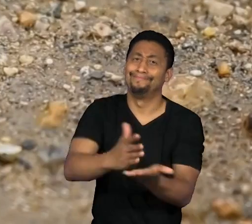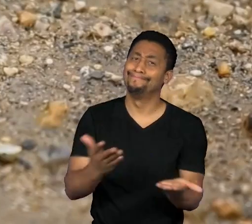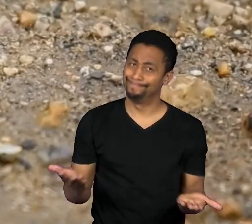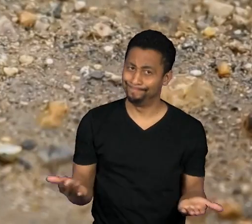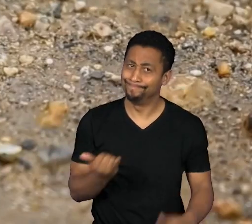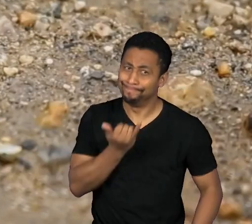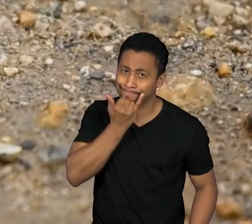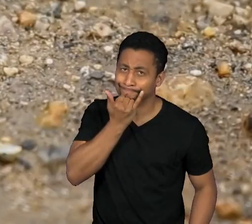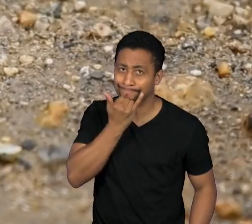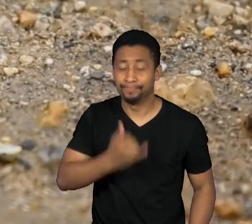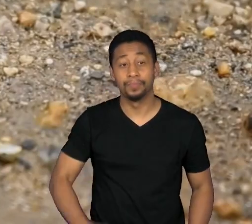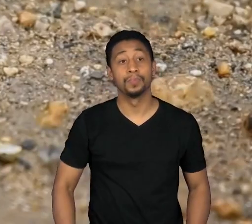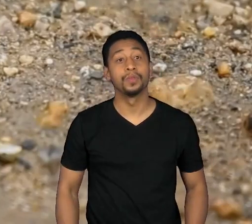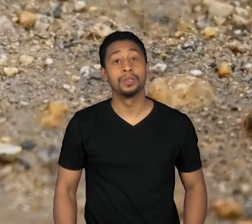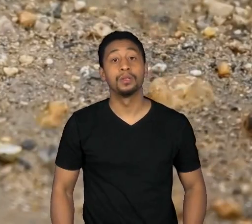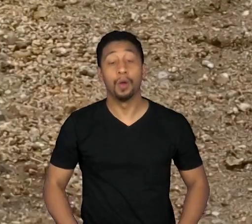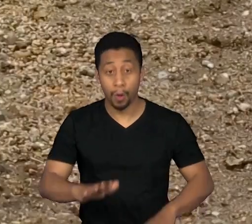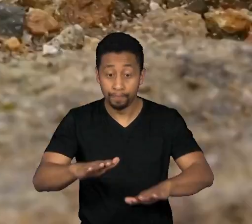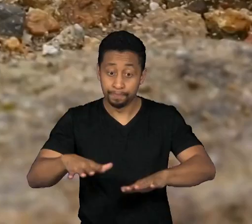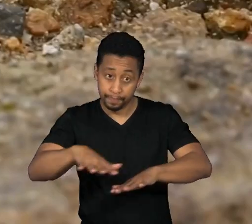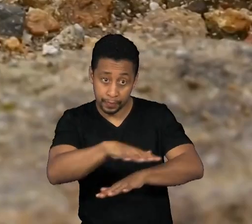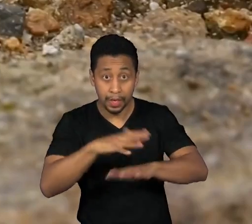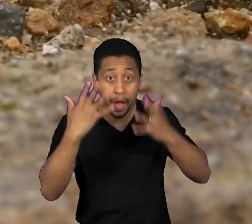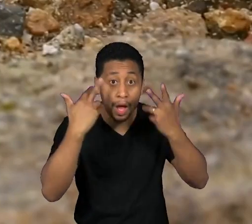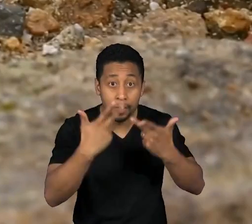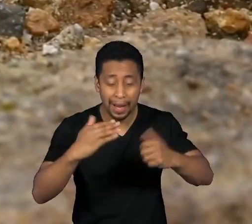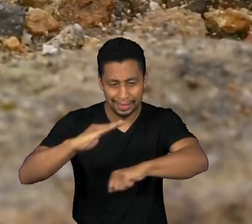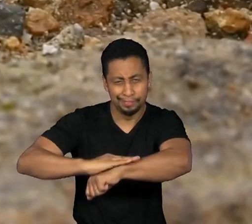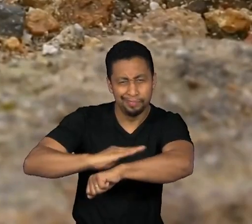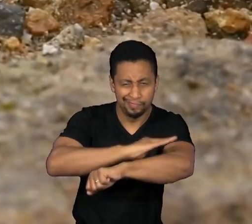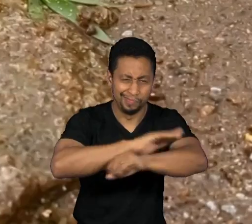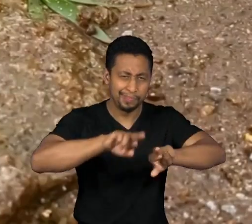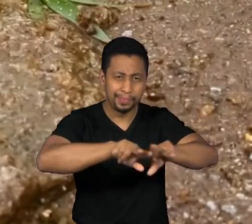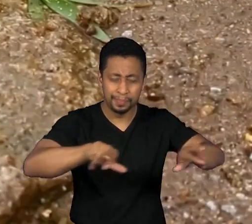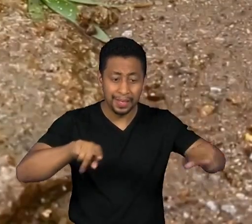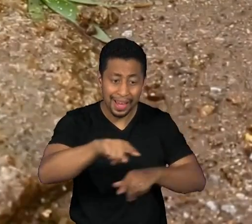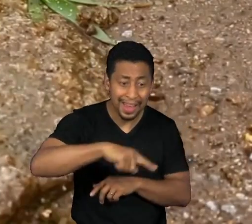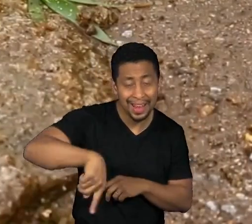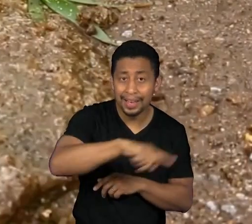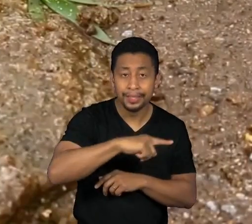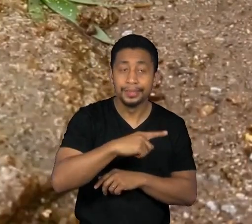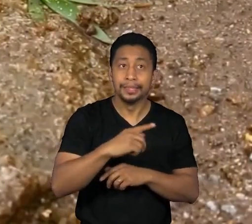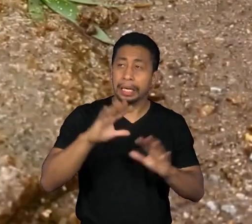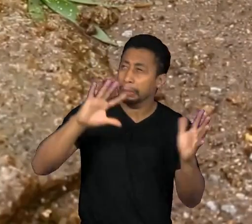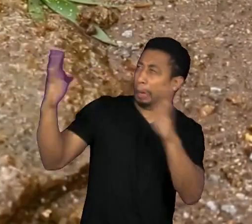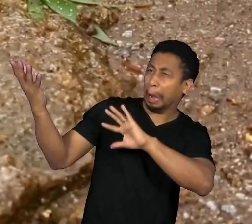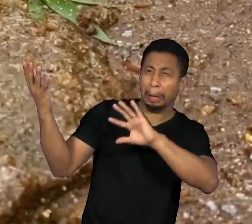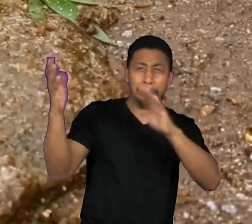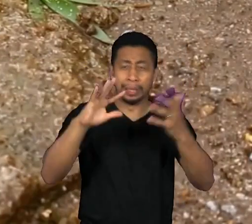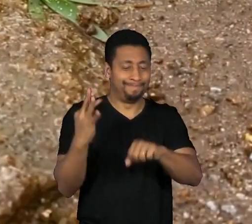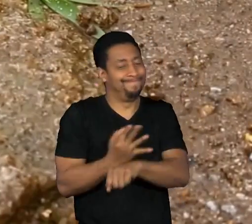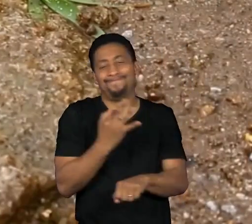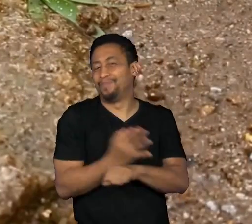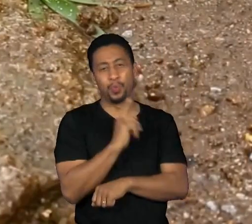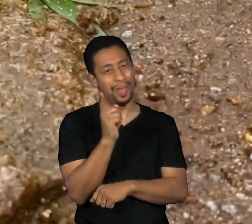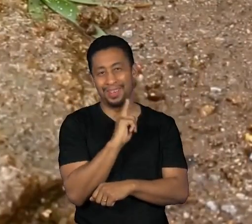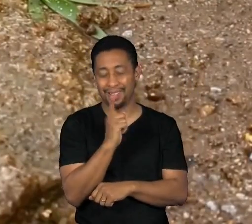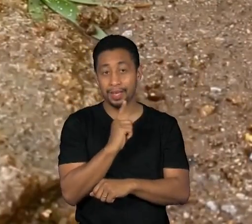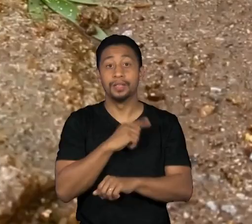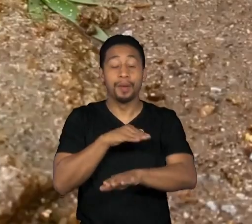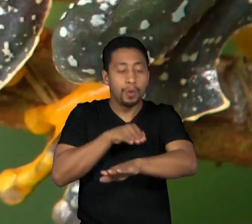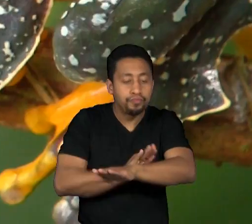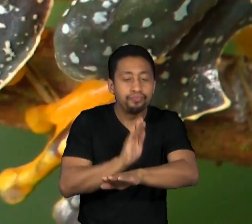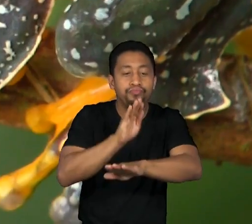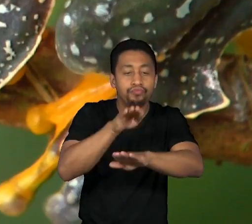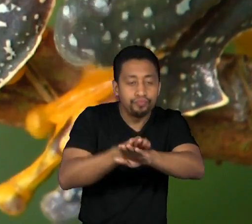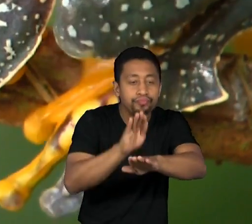Os anfíbios são sensíveis a qualquer alteração no ambiente. Não conseguem se deslocar por grandes distâncias. São vítimas